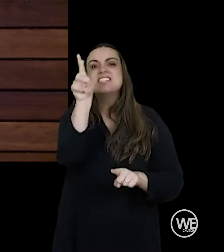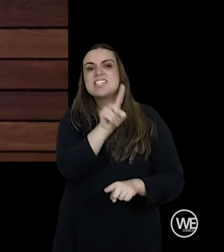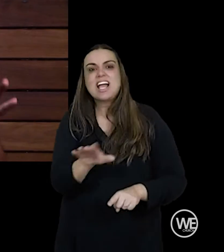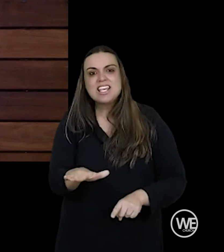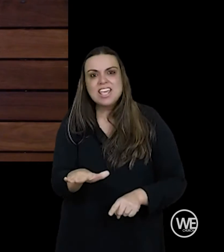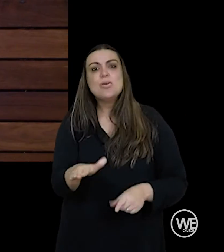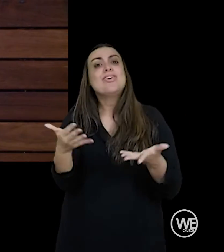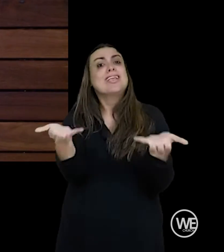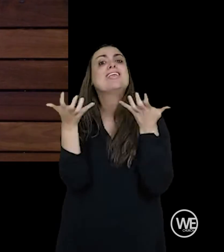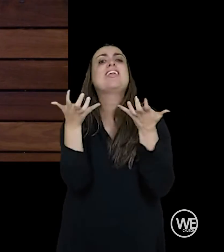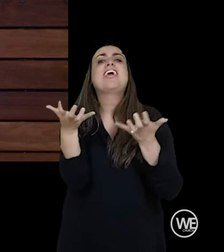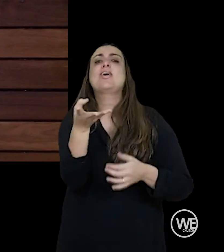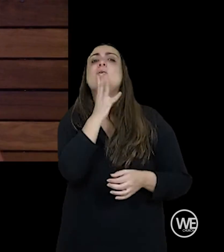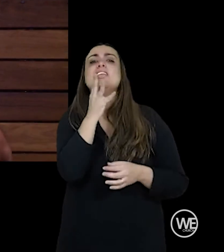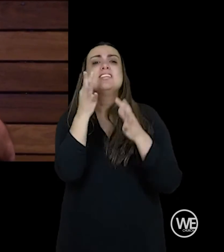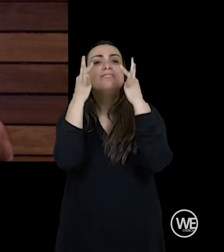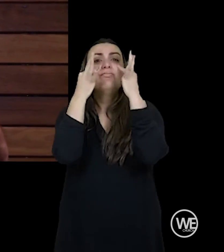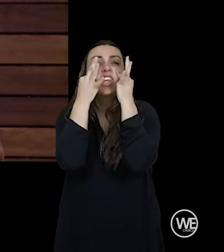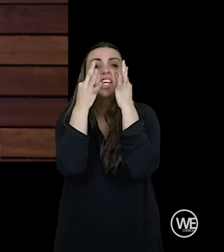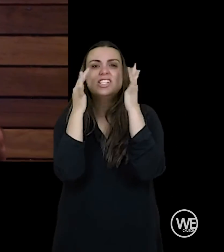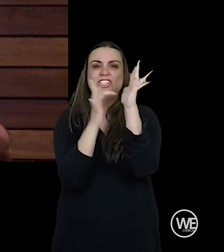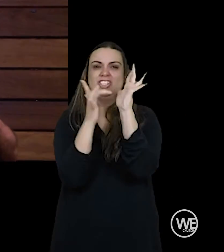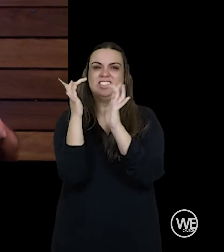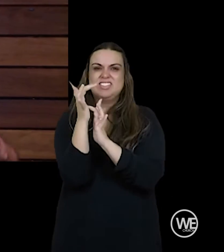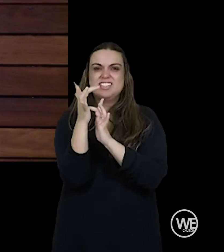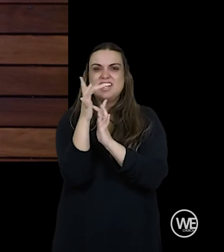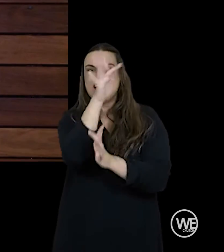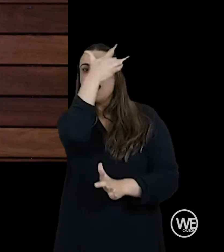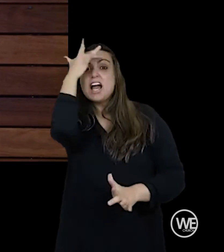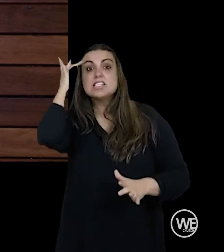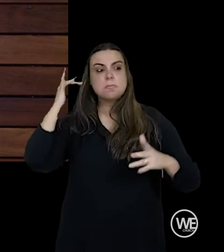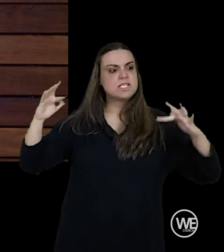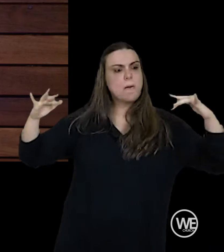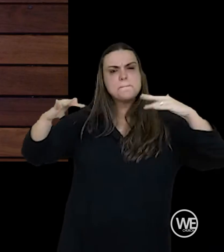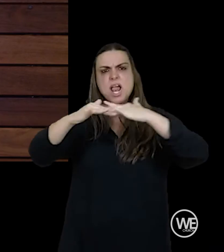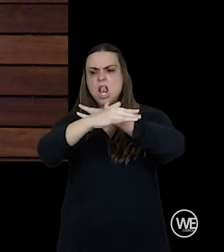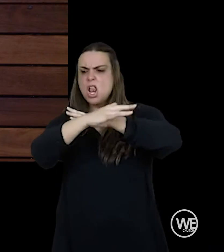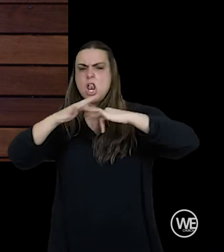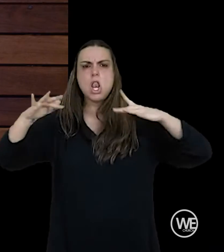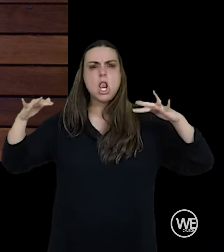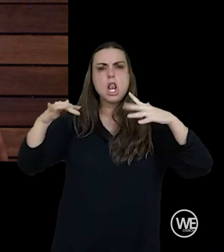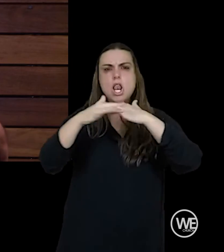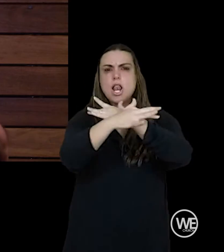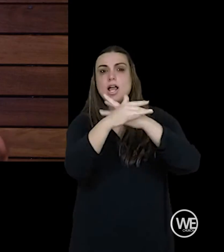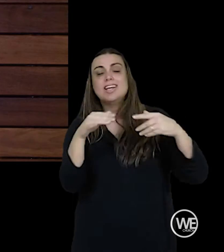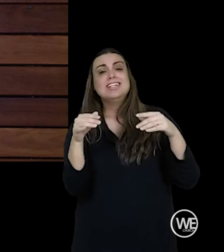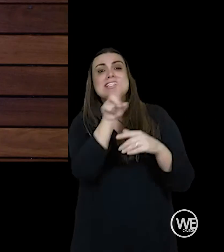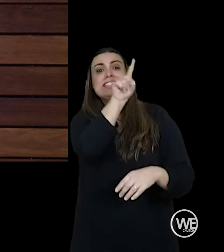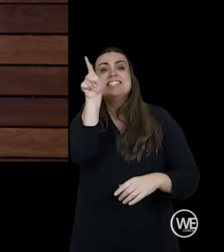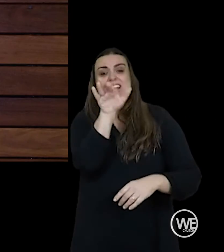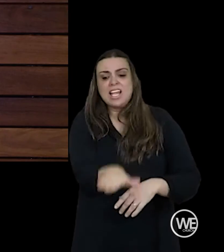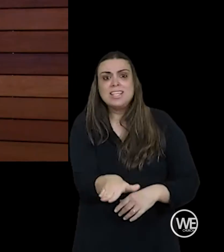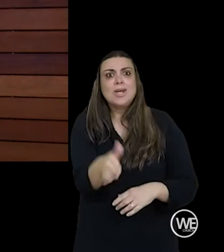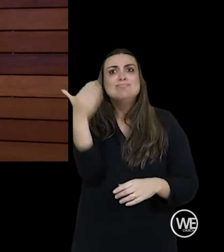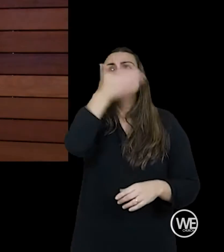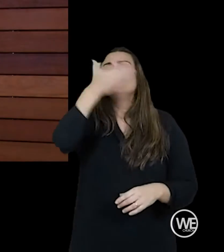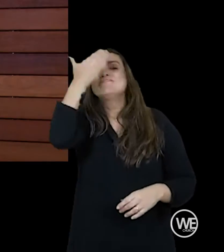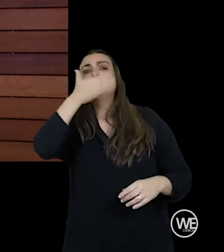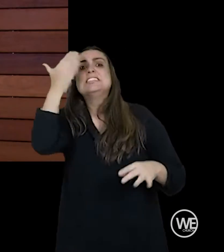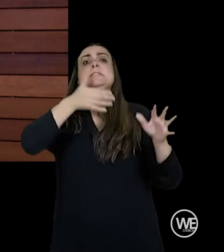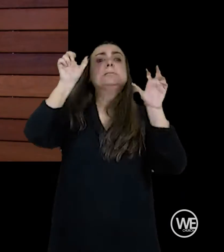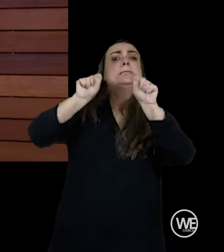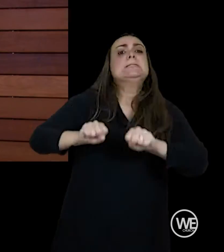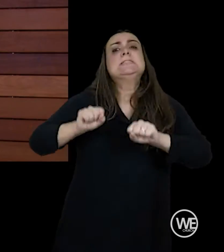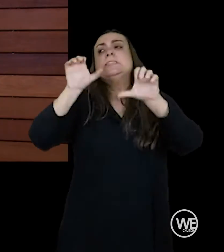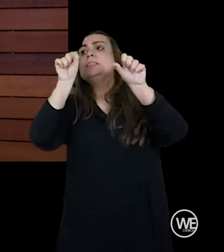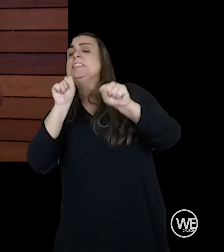condição que ele estava no meio daquela multidão. As pessoas que caminhavam junto com Jesus, estavam ao lado de Jesus esperando alguma coisa, Zaqueu também